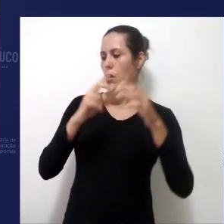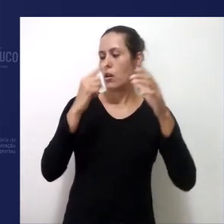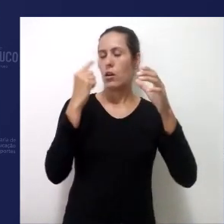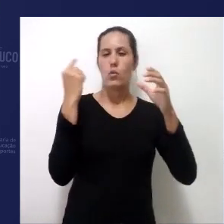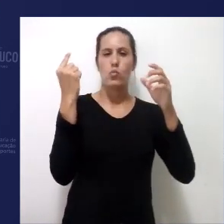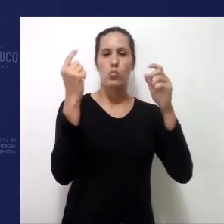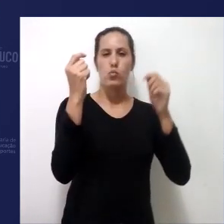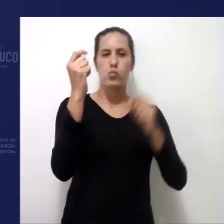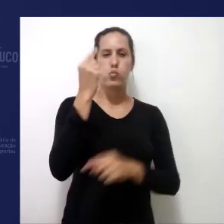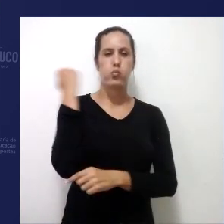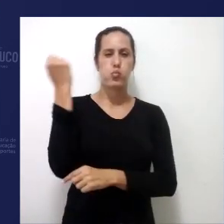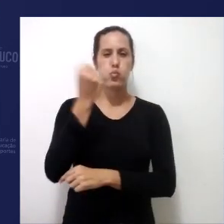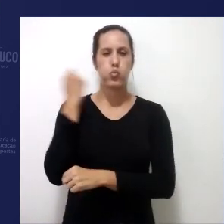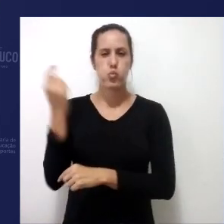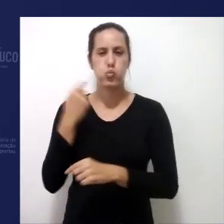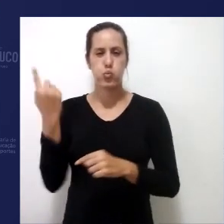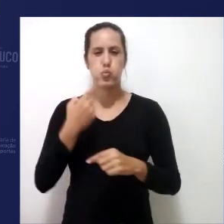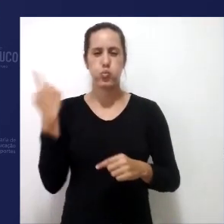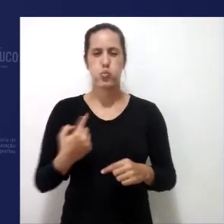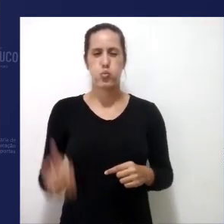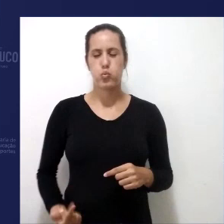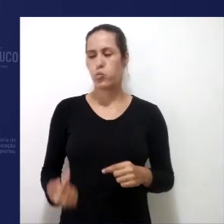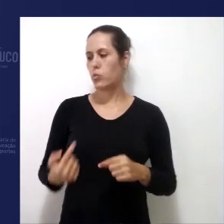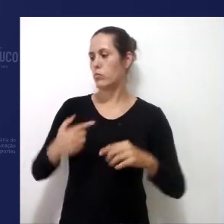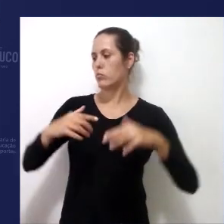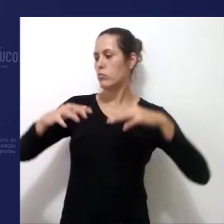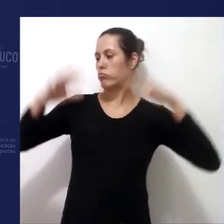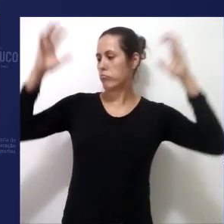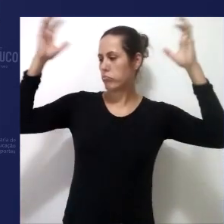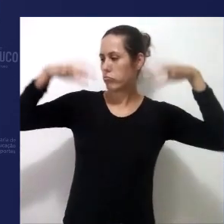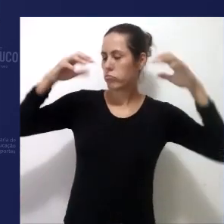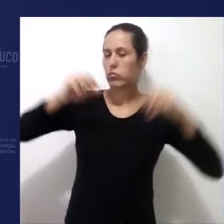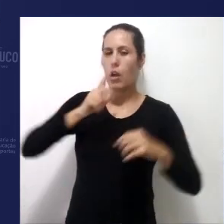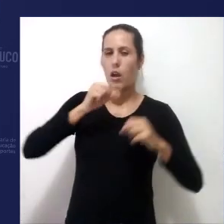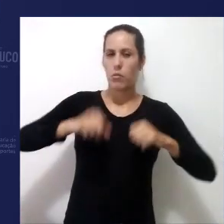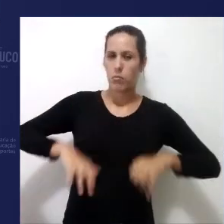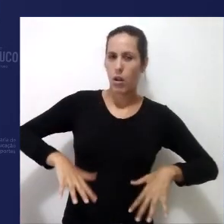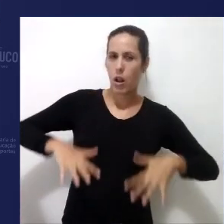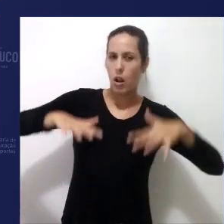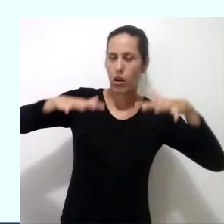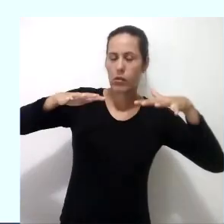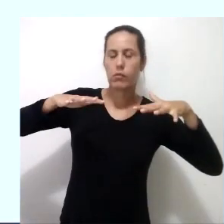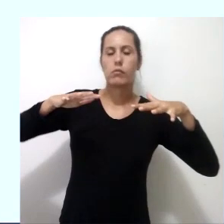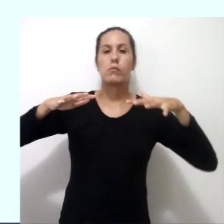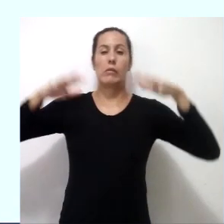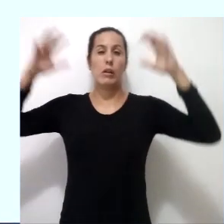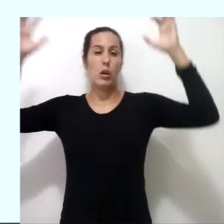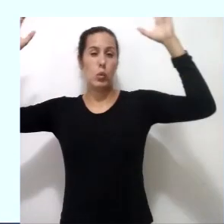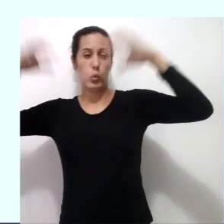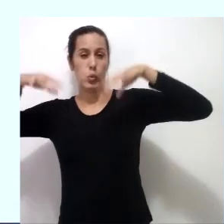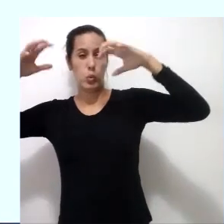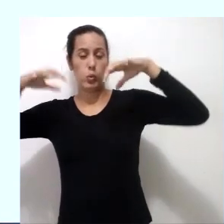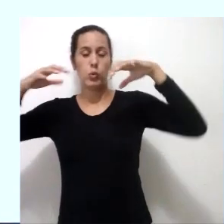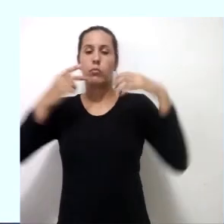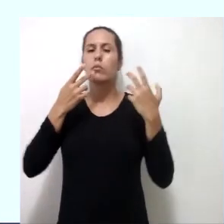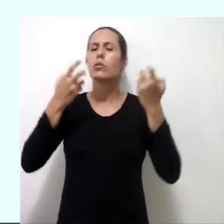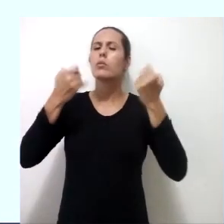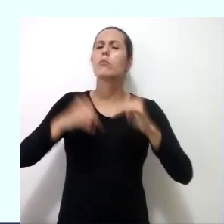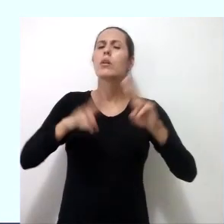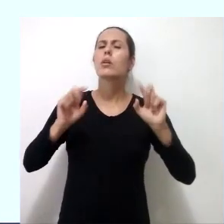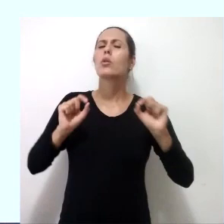um furacão, você vai ver inundações, tempestades, né? E falando